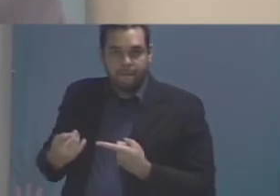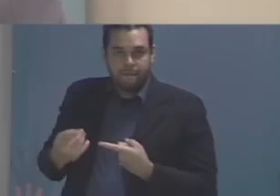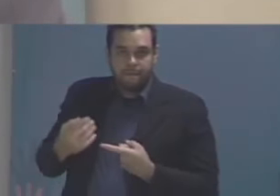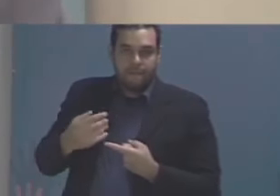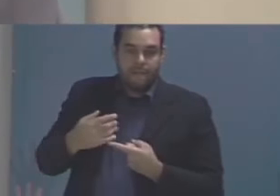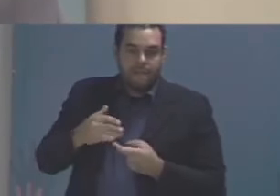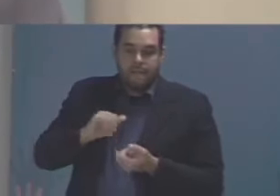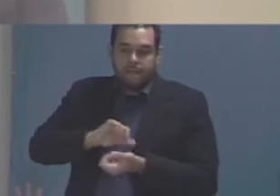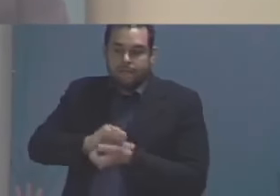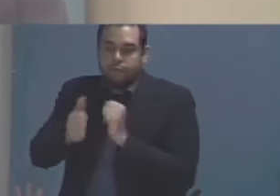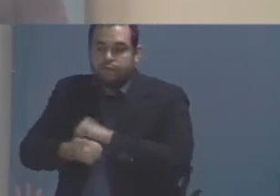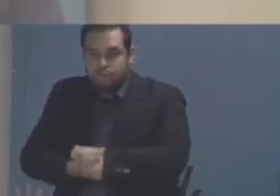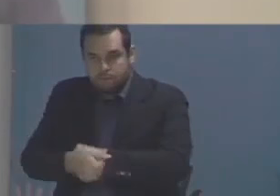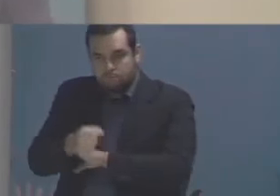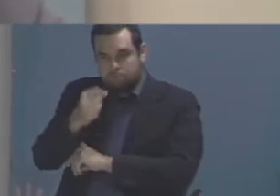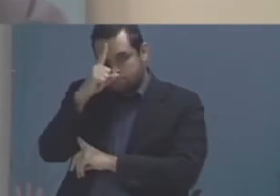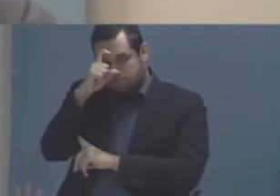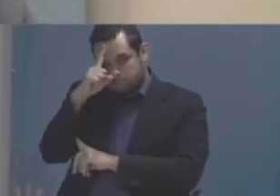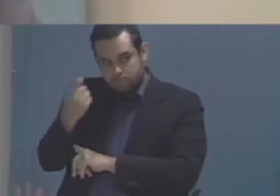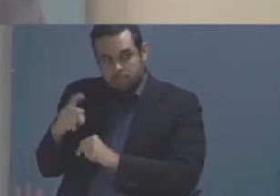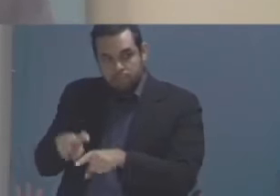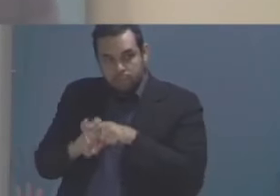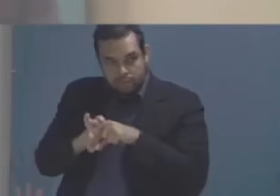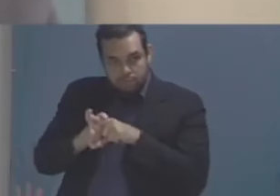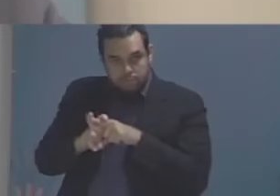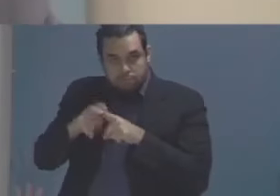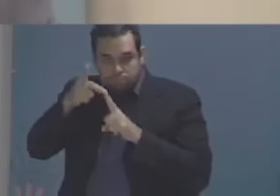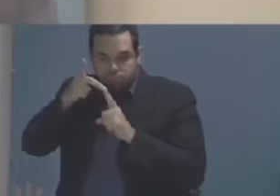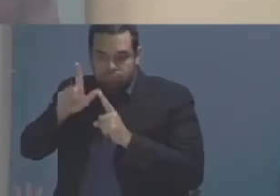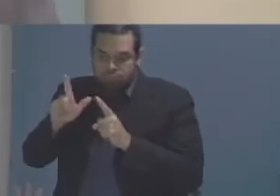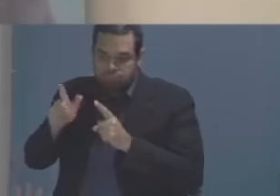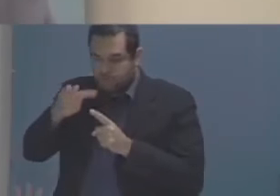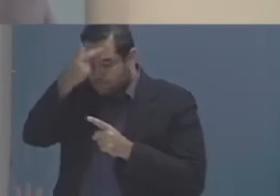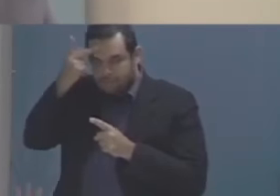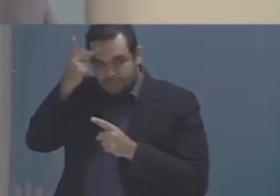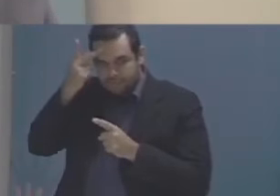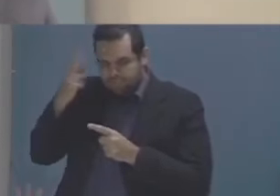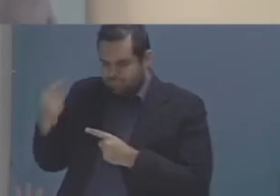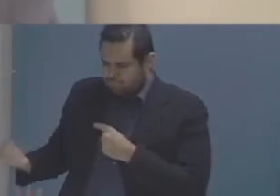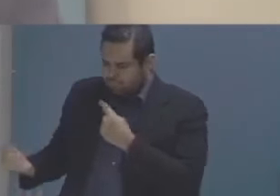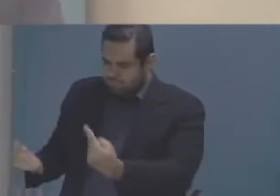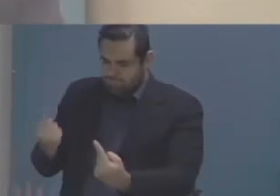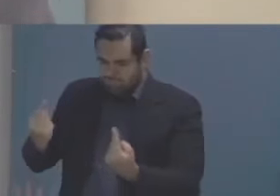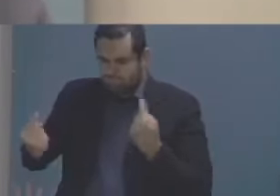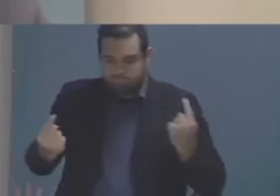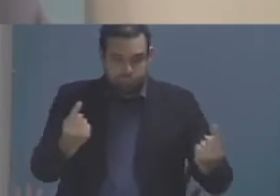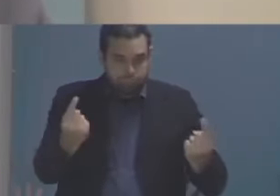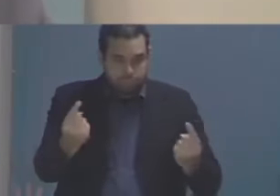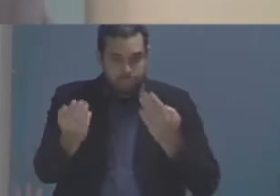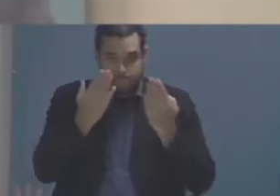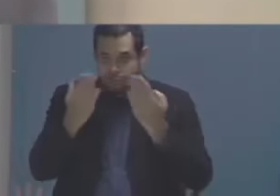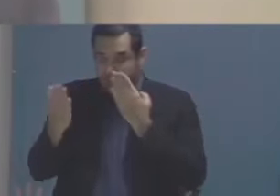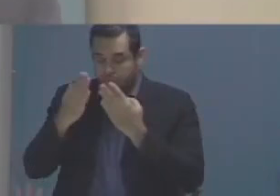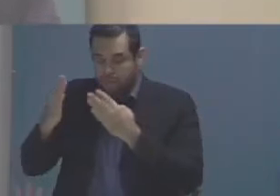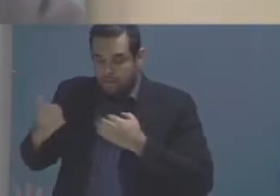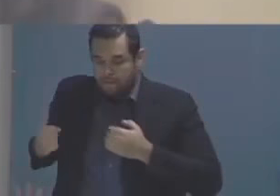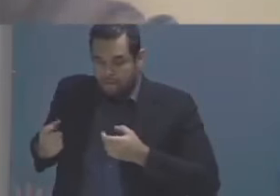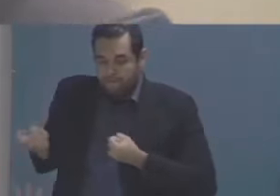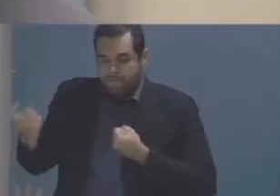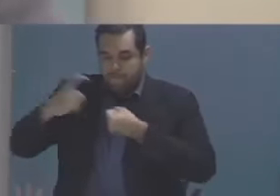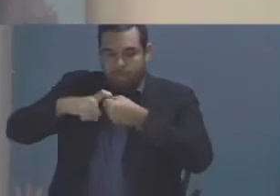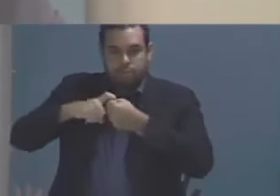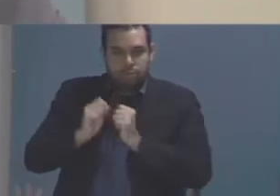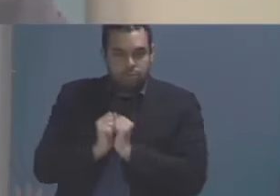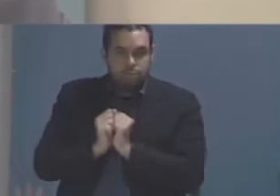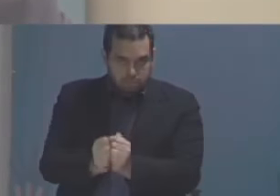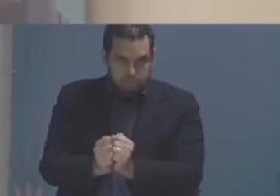do esporte. É por isso que nós arrumamos pessoas engajadas em todas as áreas da psicologia para que estejam conosco. E deixa eu